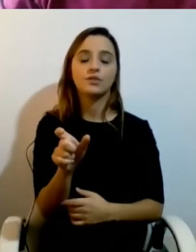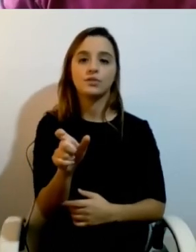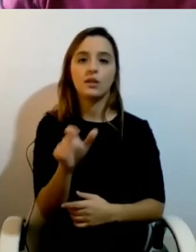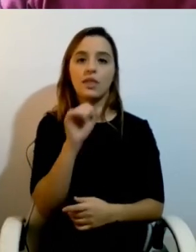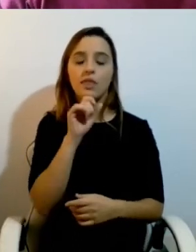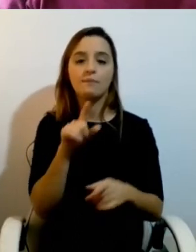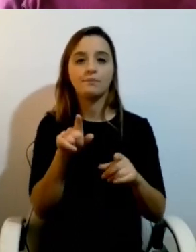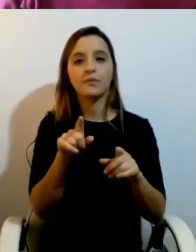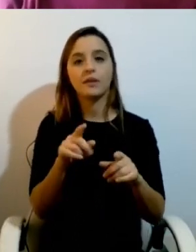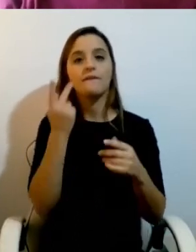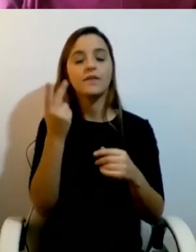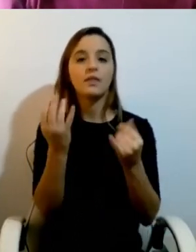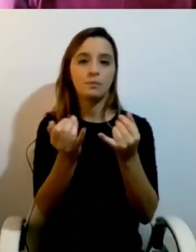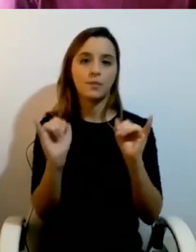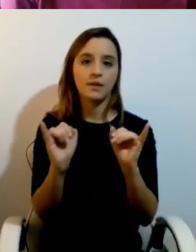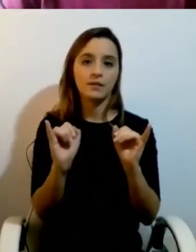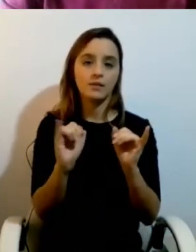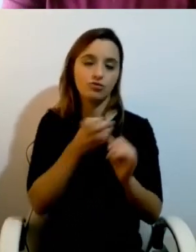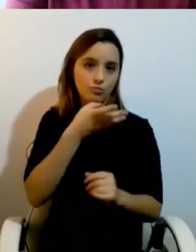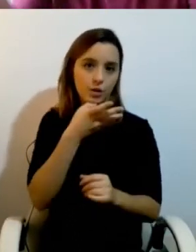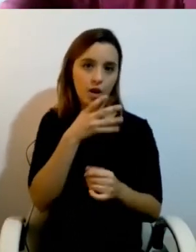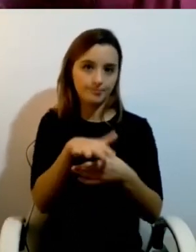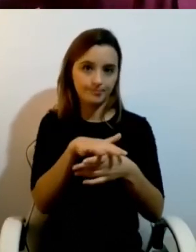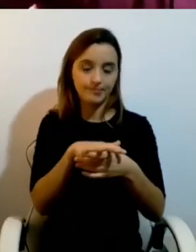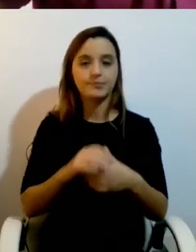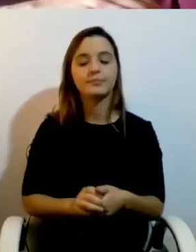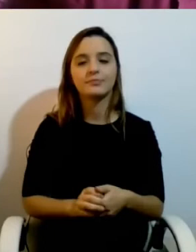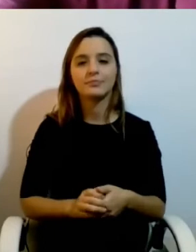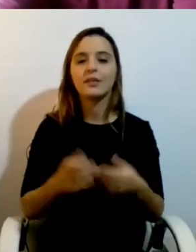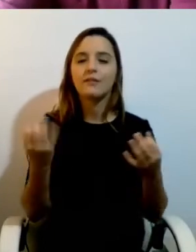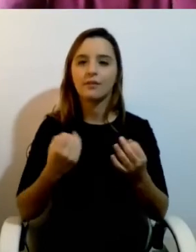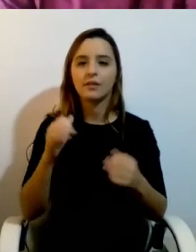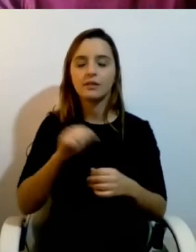vida independente. É efetivamente uma grande alegria chegarmos aqui.